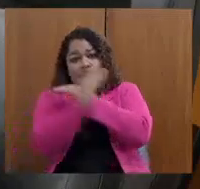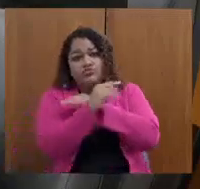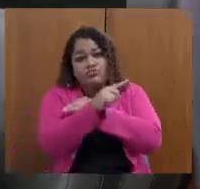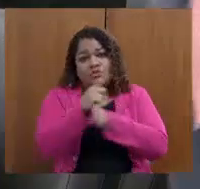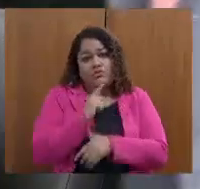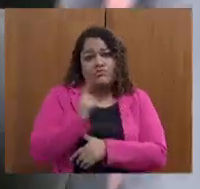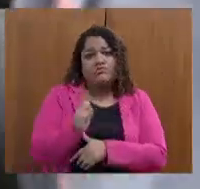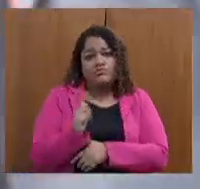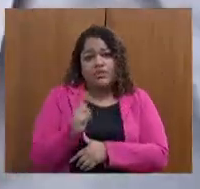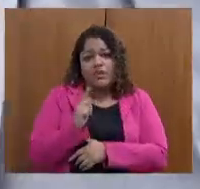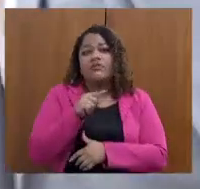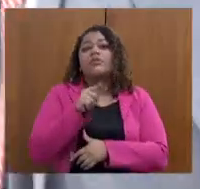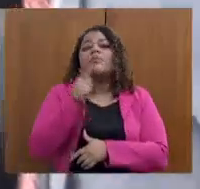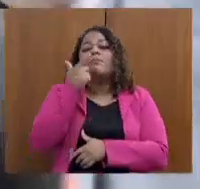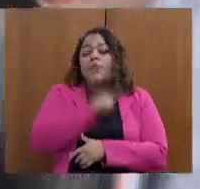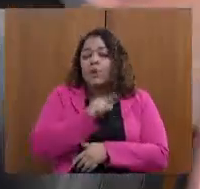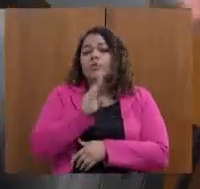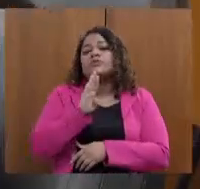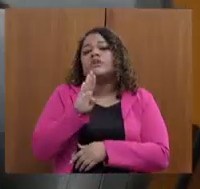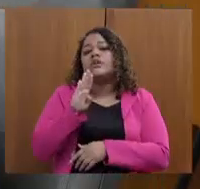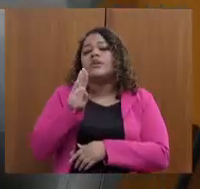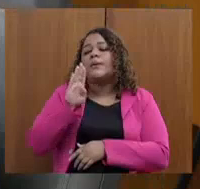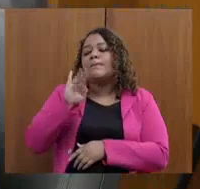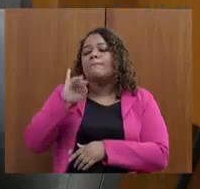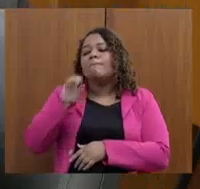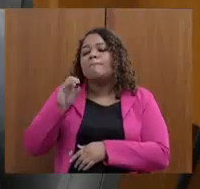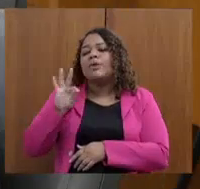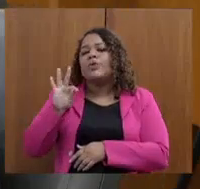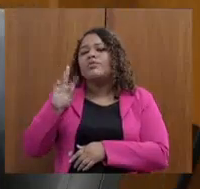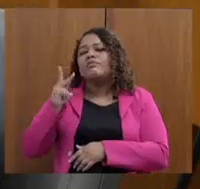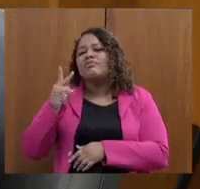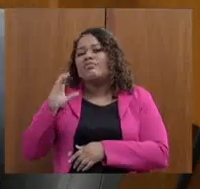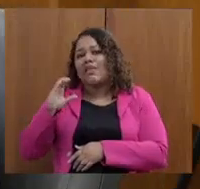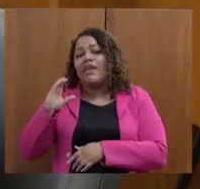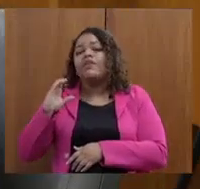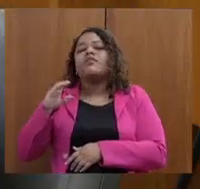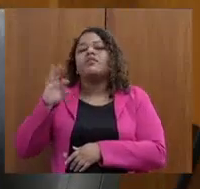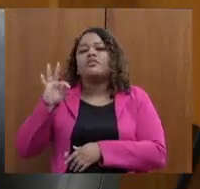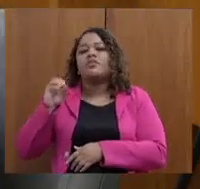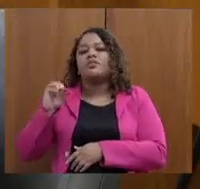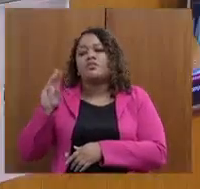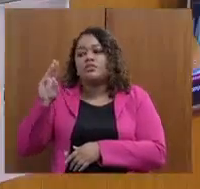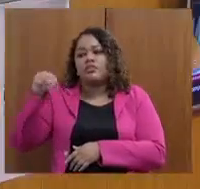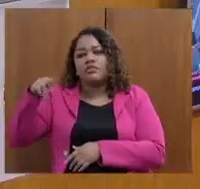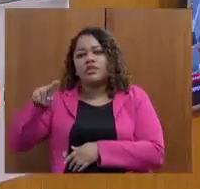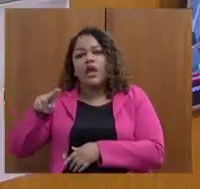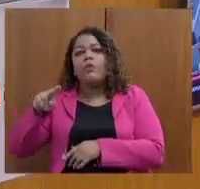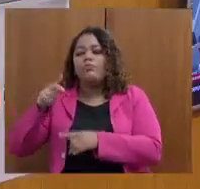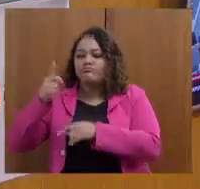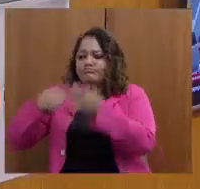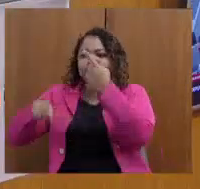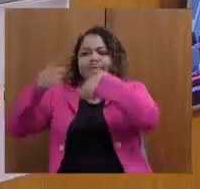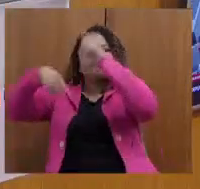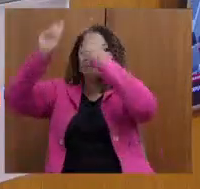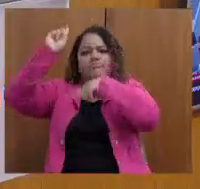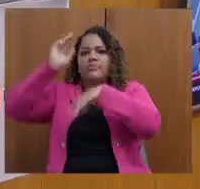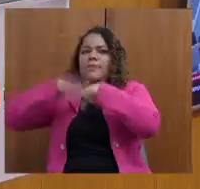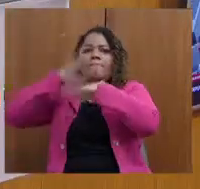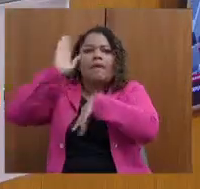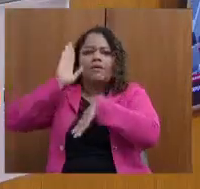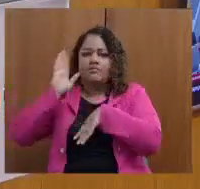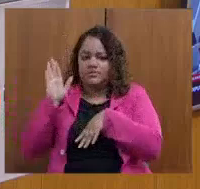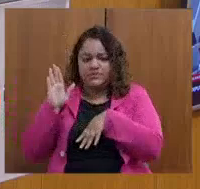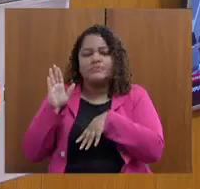Bio do que o Biotec tal tem trazido né para gente hoje o Bia até que tal